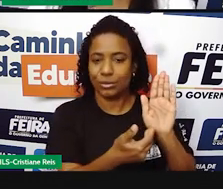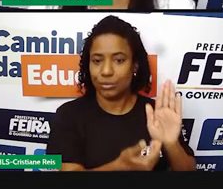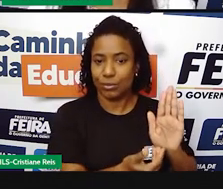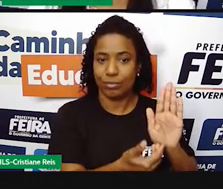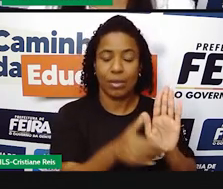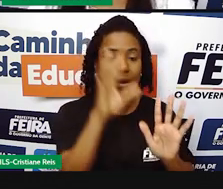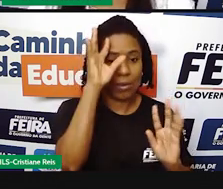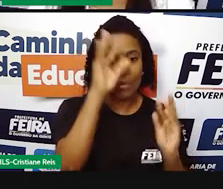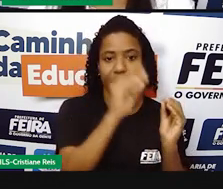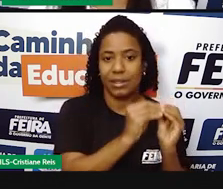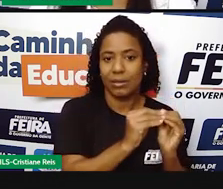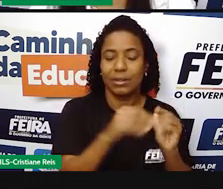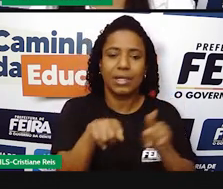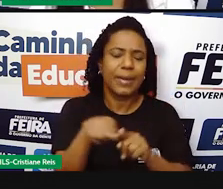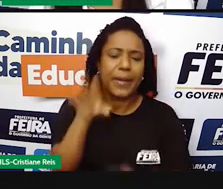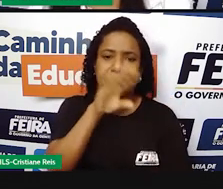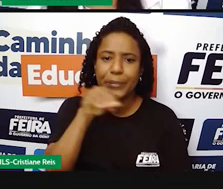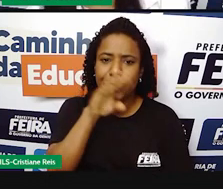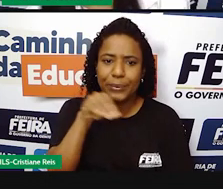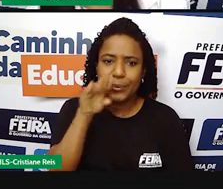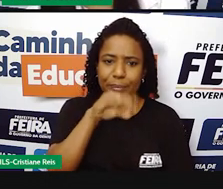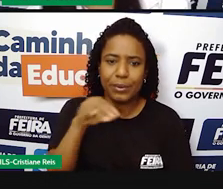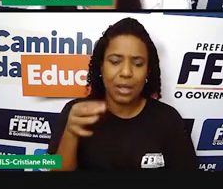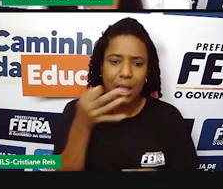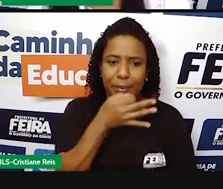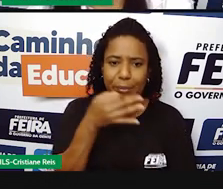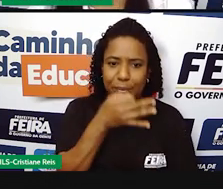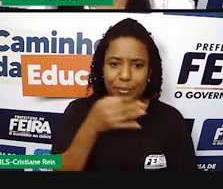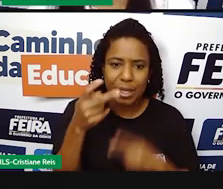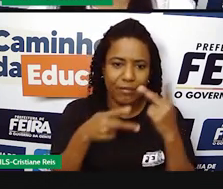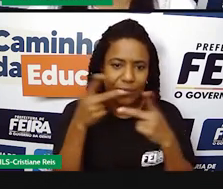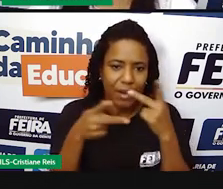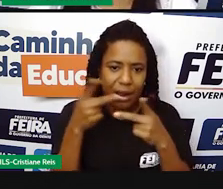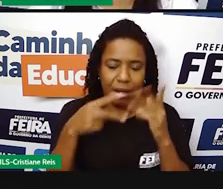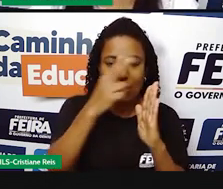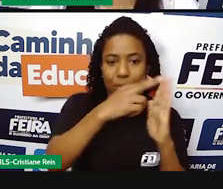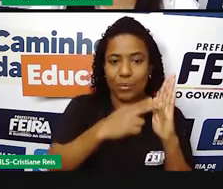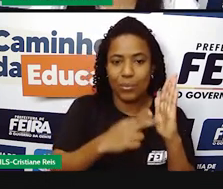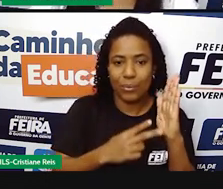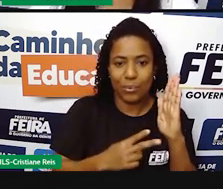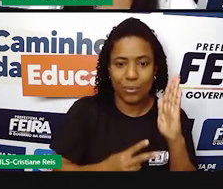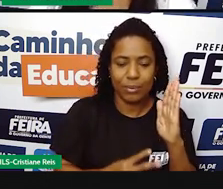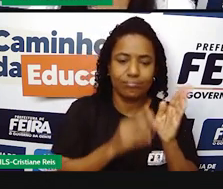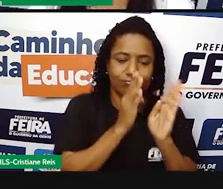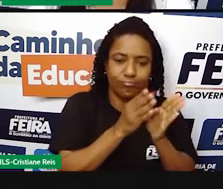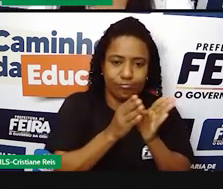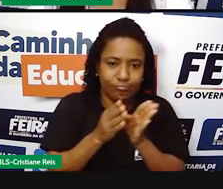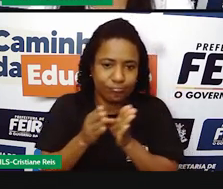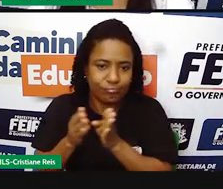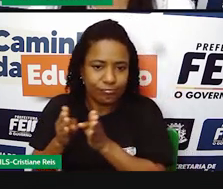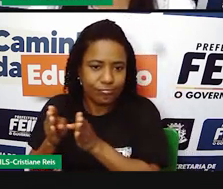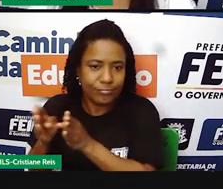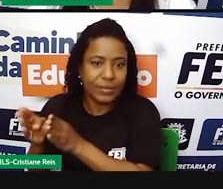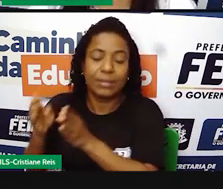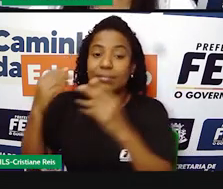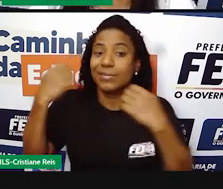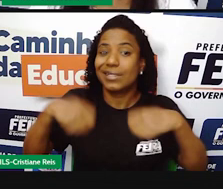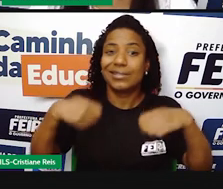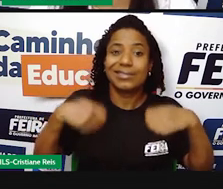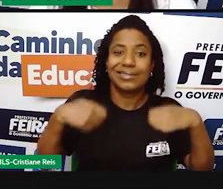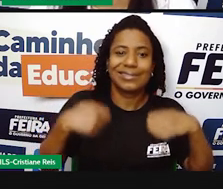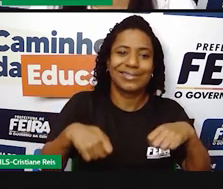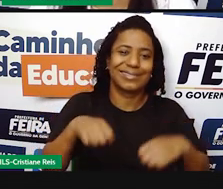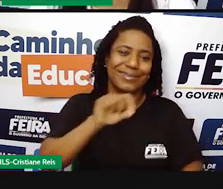leitura, para que as frases elas sejam separadas, né? As orações sejam separadas e a gente consiga